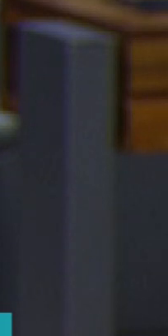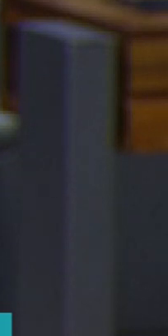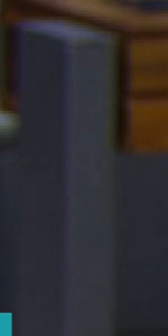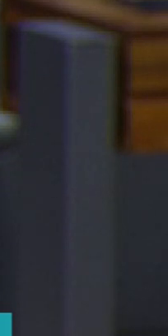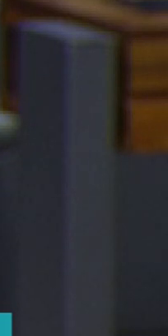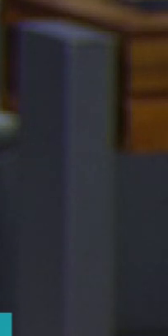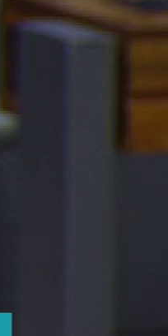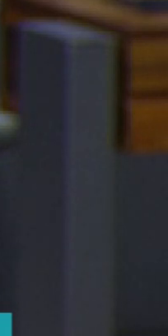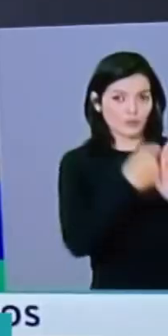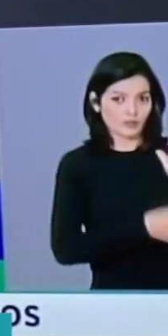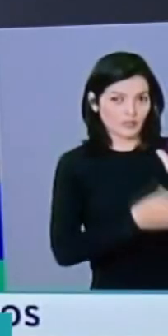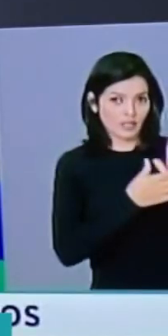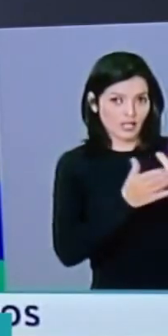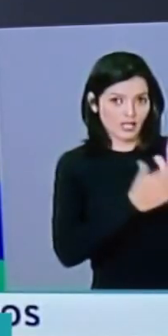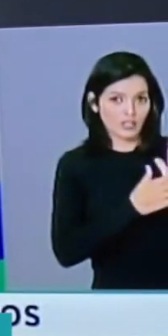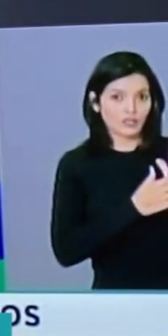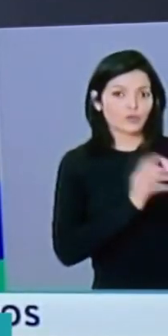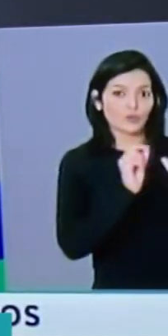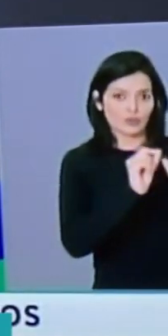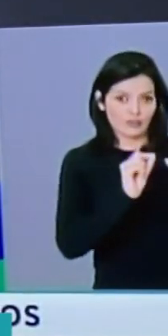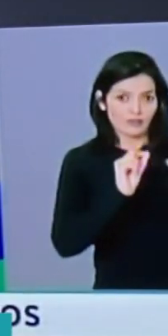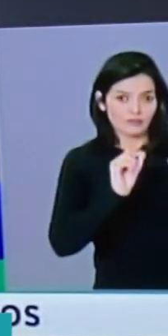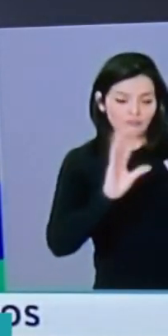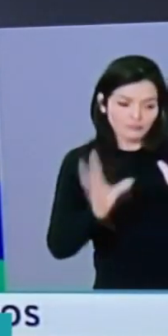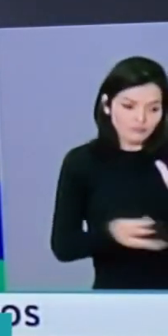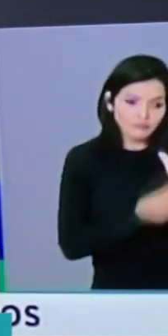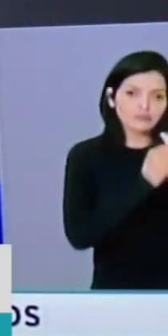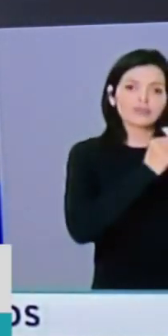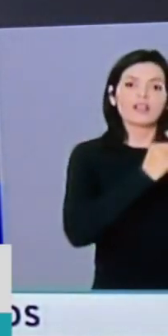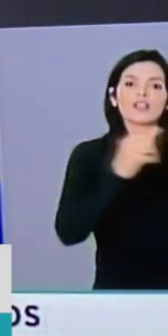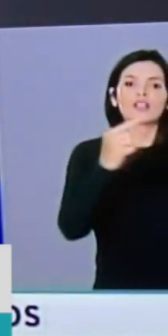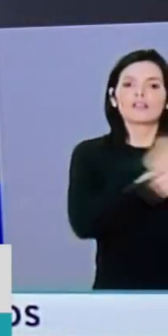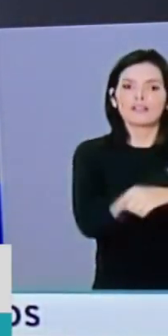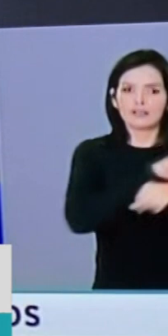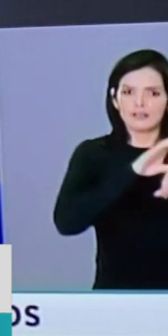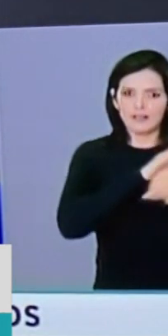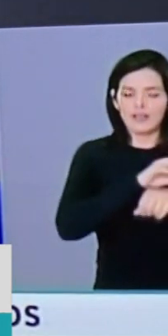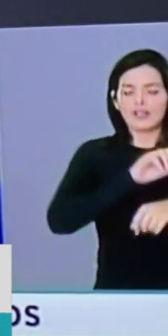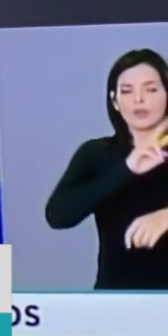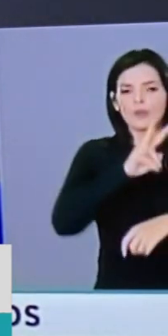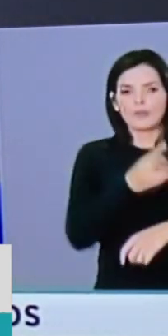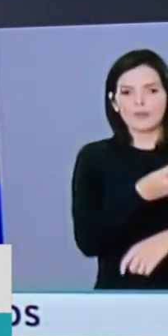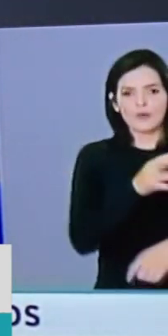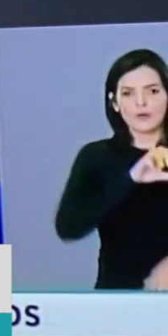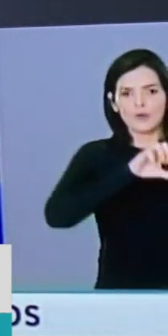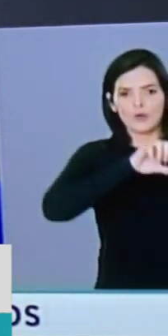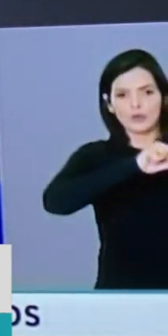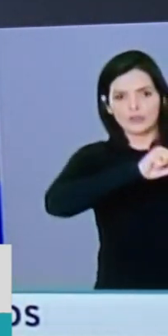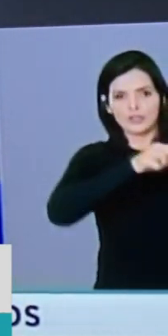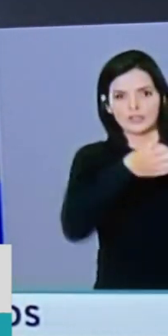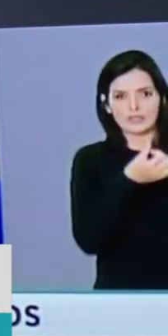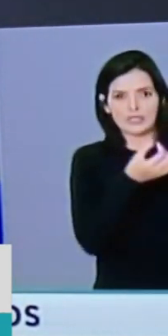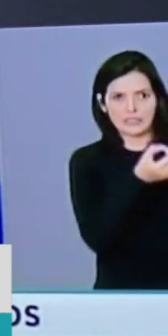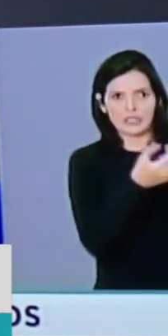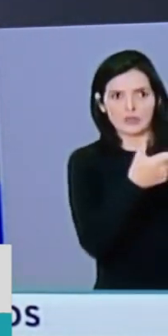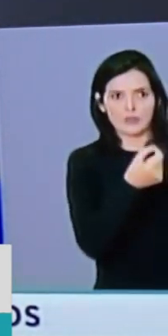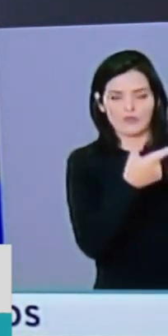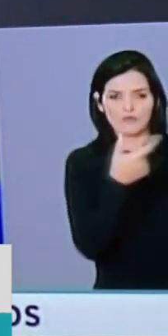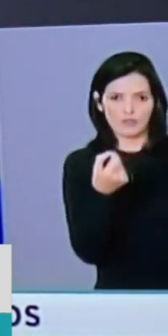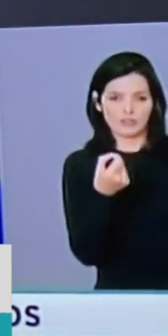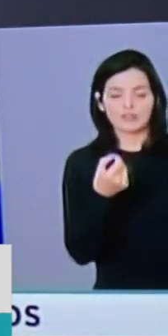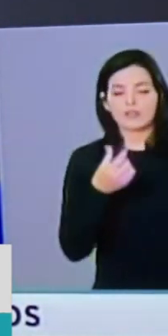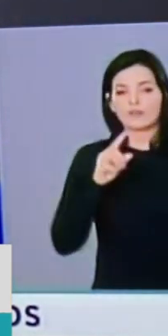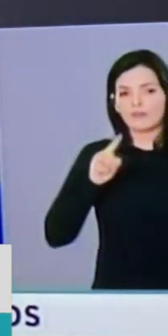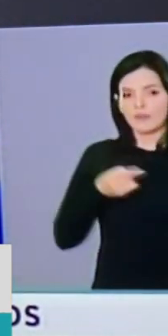e casas de eventos. Segundo os autores da proposta, uma maior divulgação dos serviços de denúncia